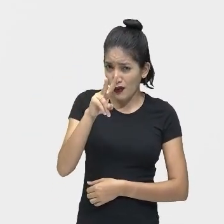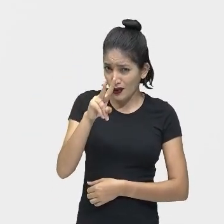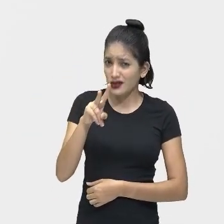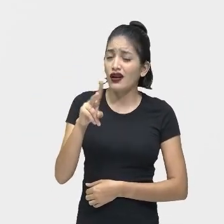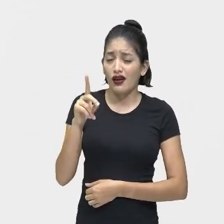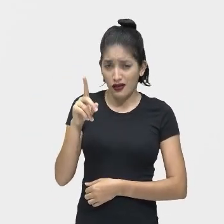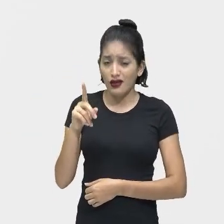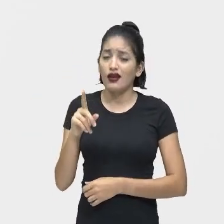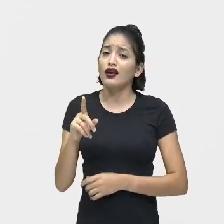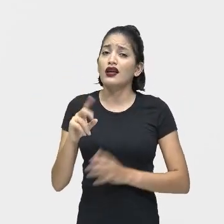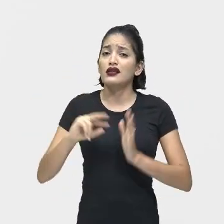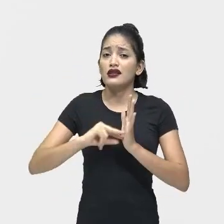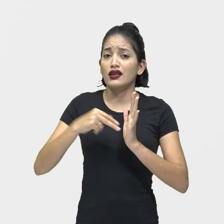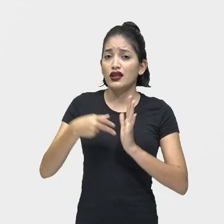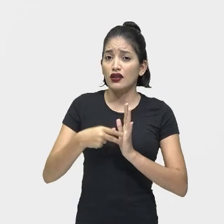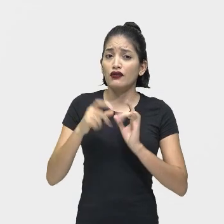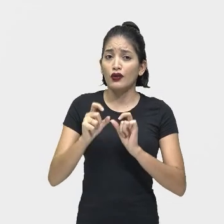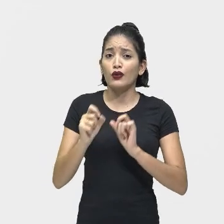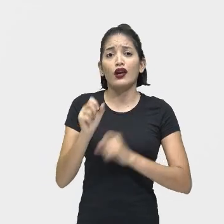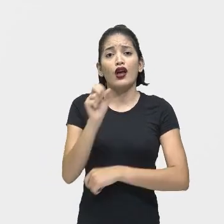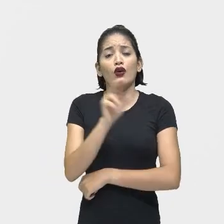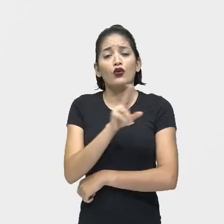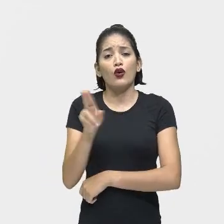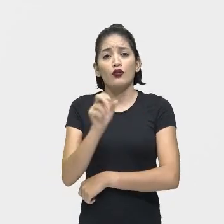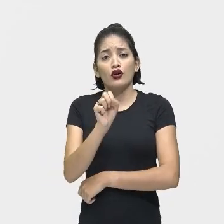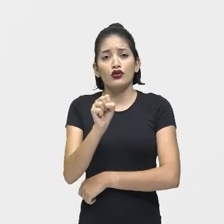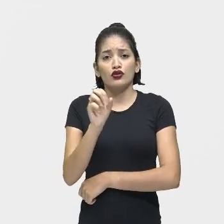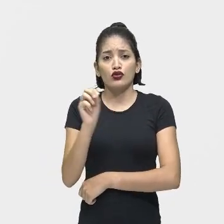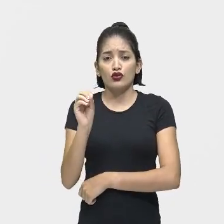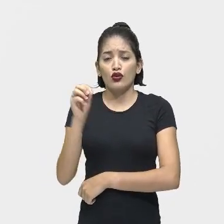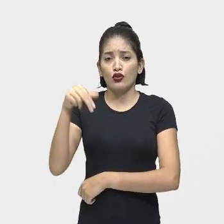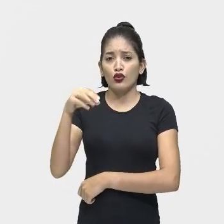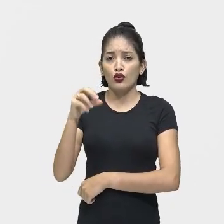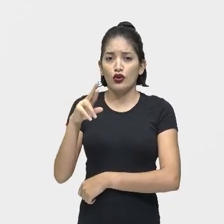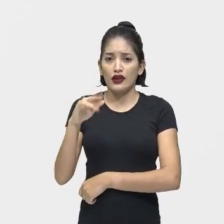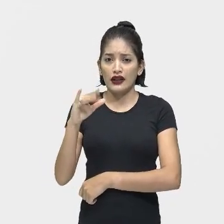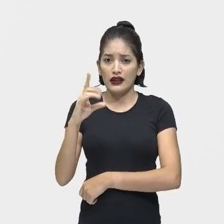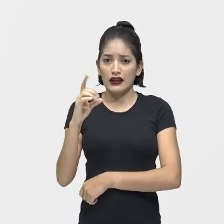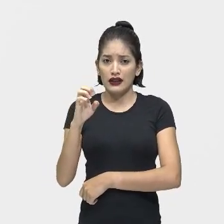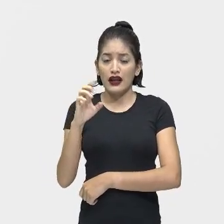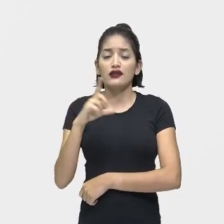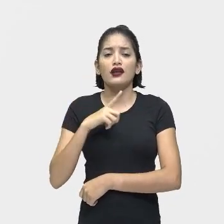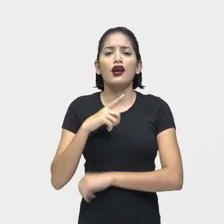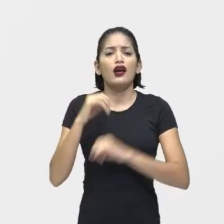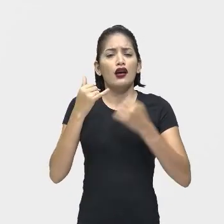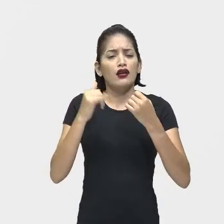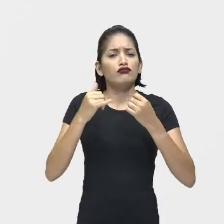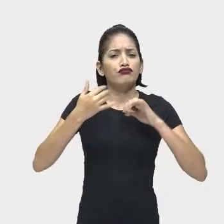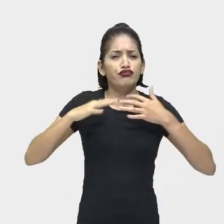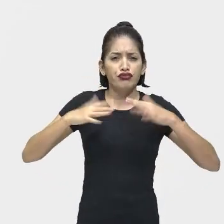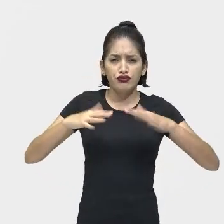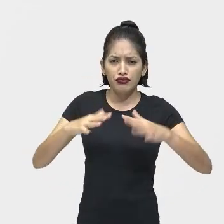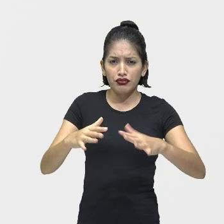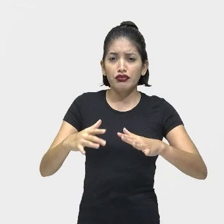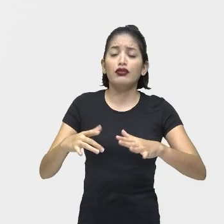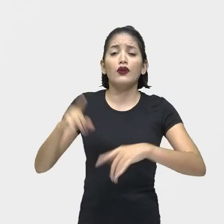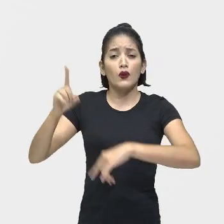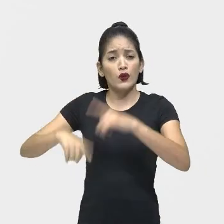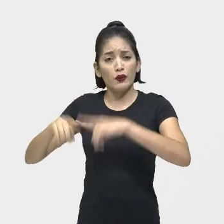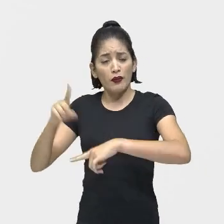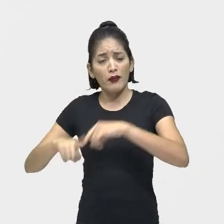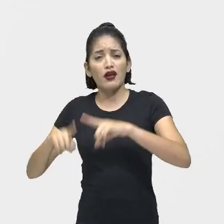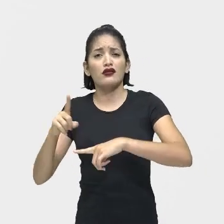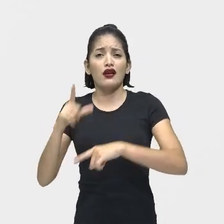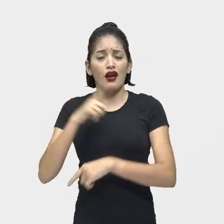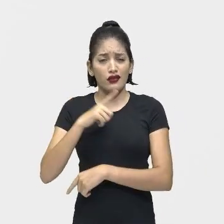som, também chamada de sonoridade, e ela está relacionada à energia de vibração da fonte que emite as